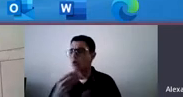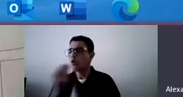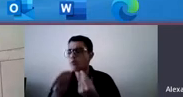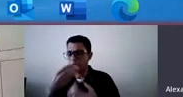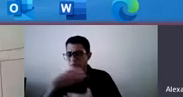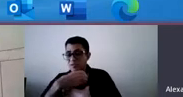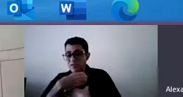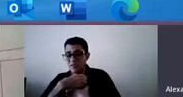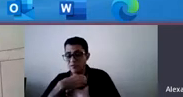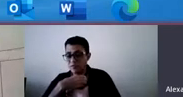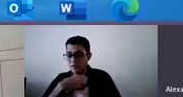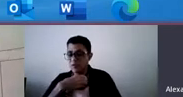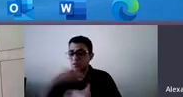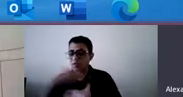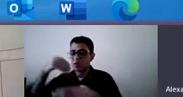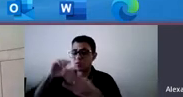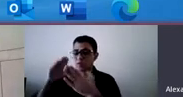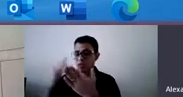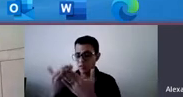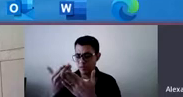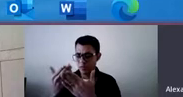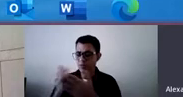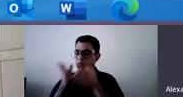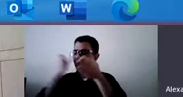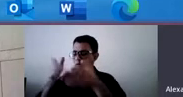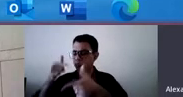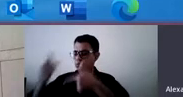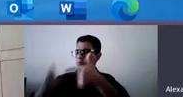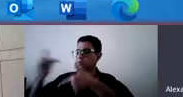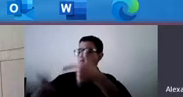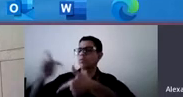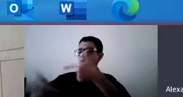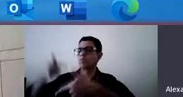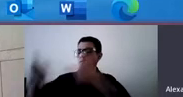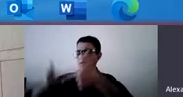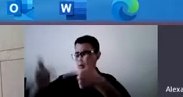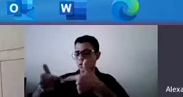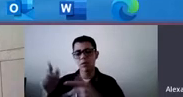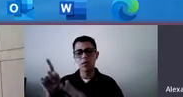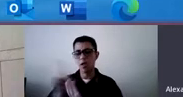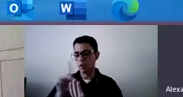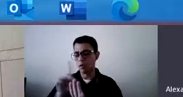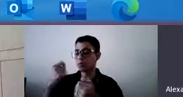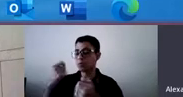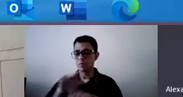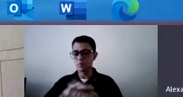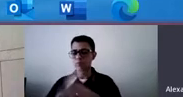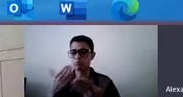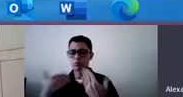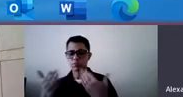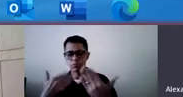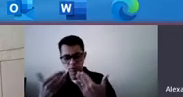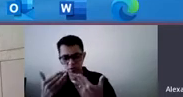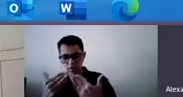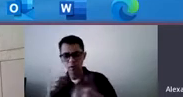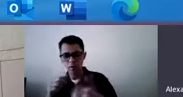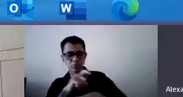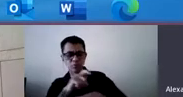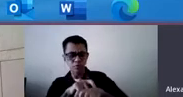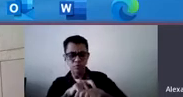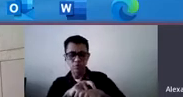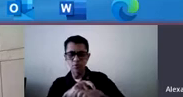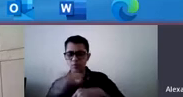sentindo. Então, às vezes, não é só focar no trabalho. O nosso trabalho é muito importante. Nós somos procurados o tempo